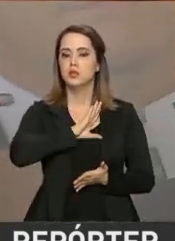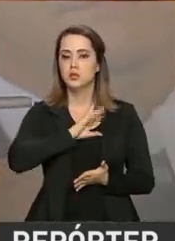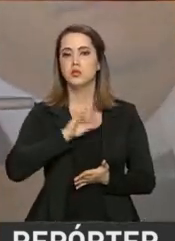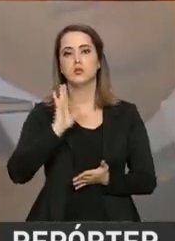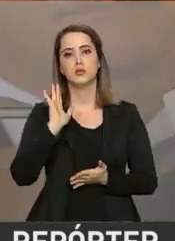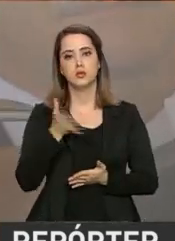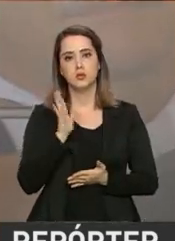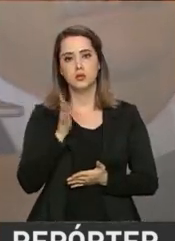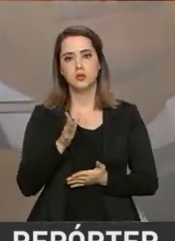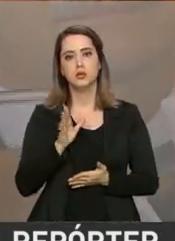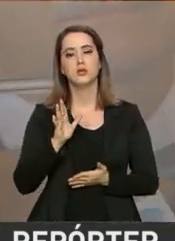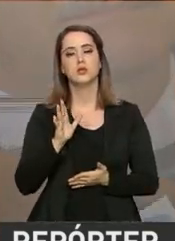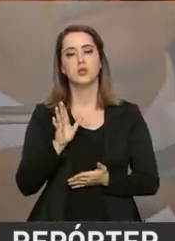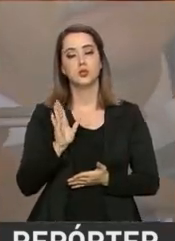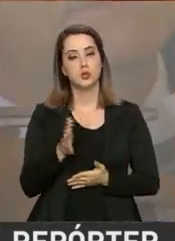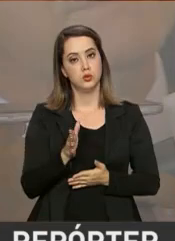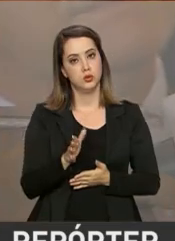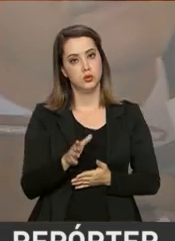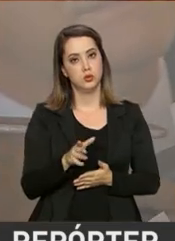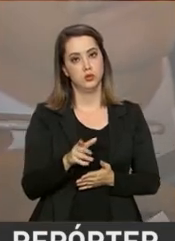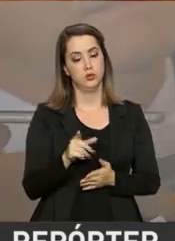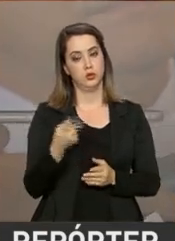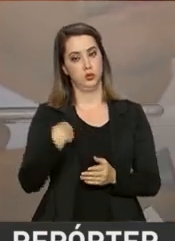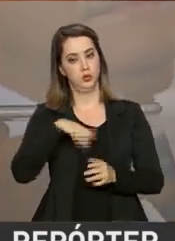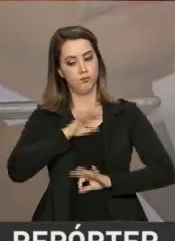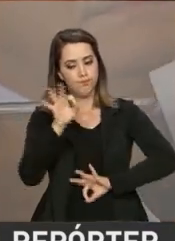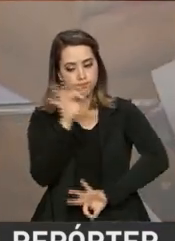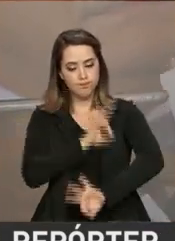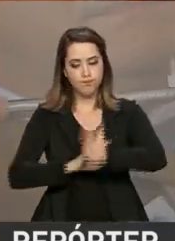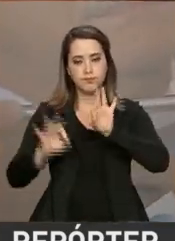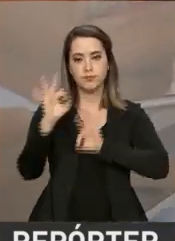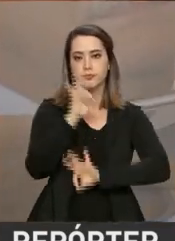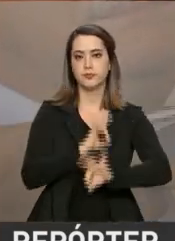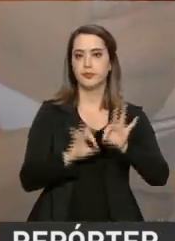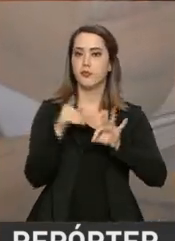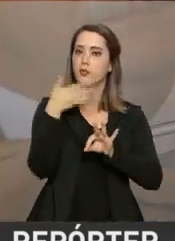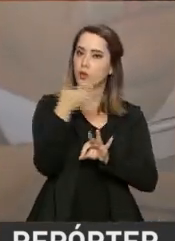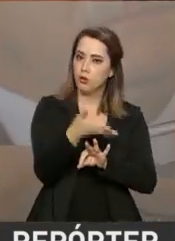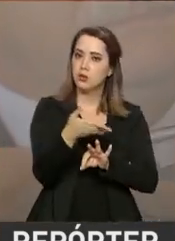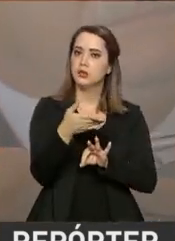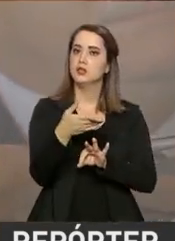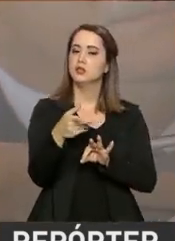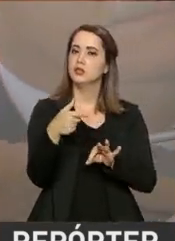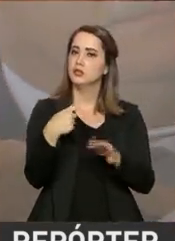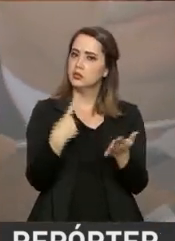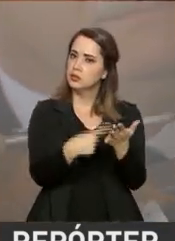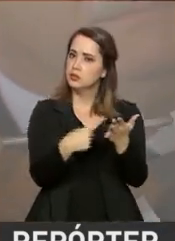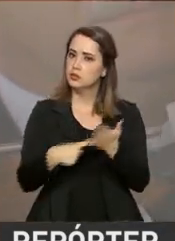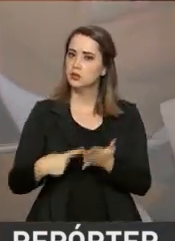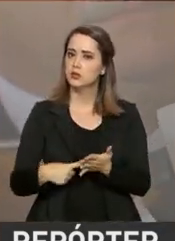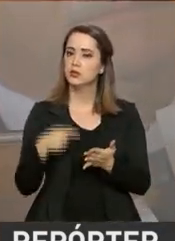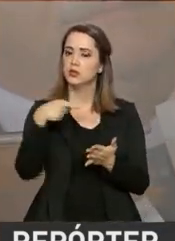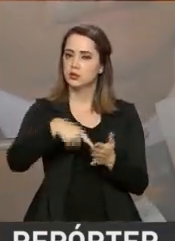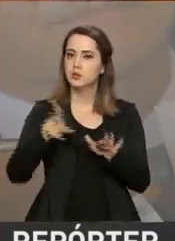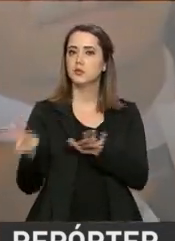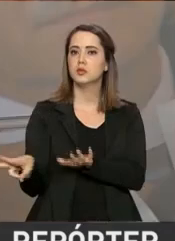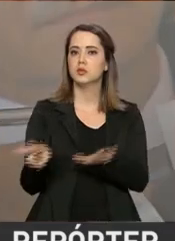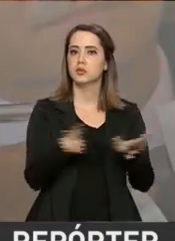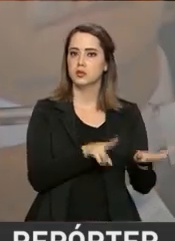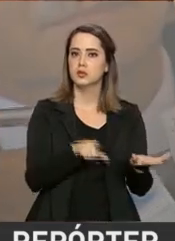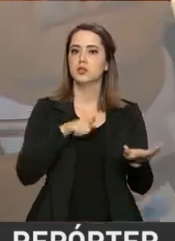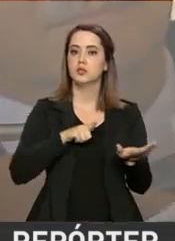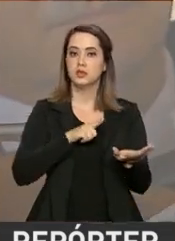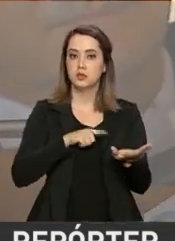estamos empenhados em cuidar e essa agenda inclui nesta semana o